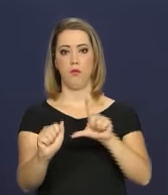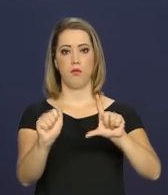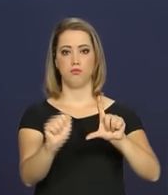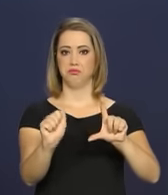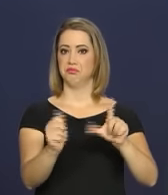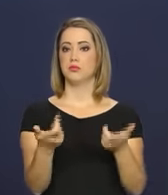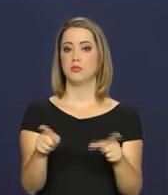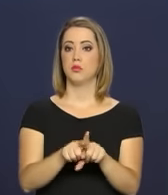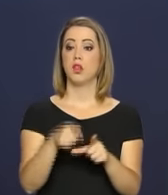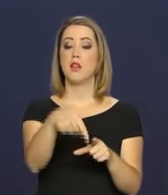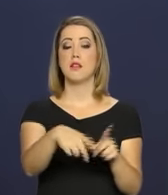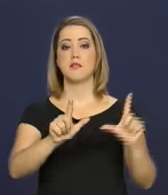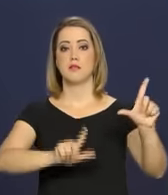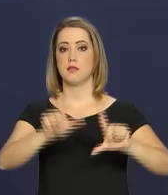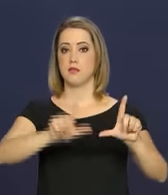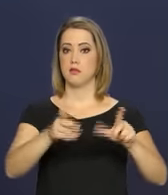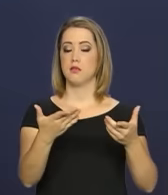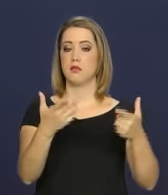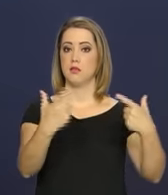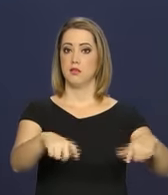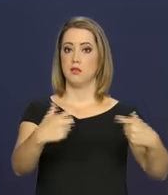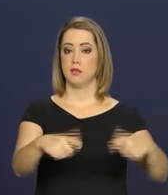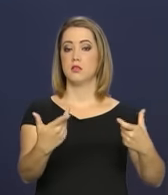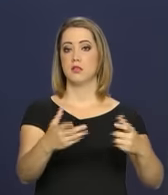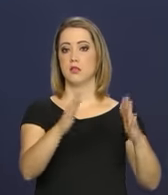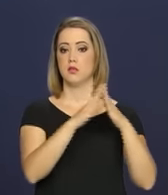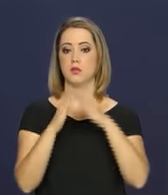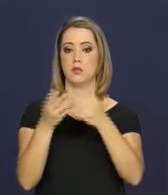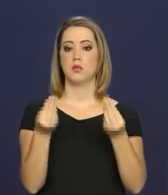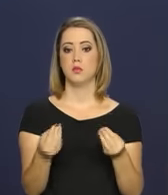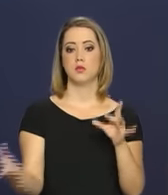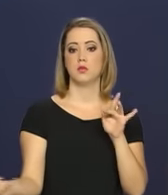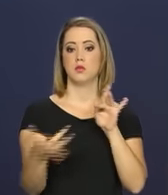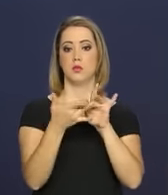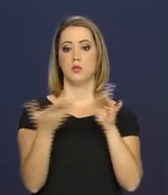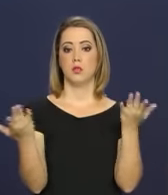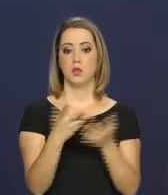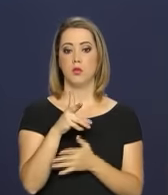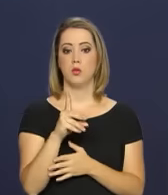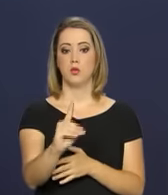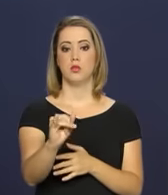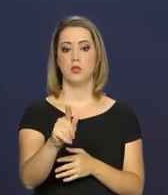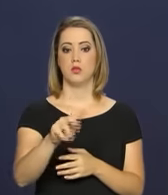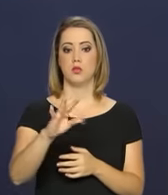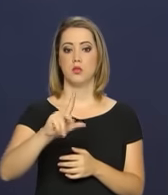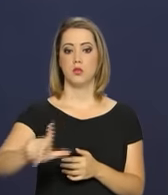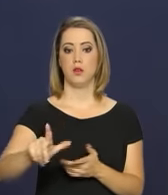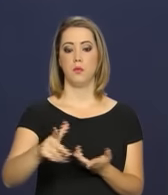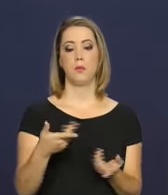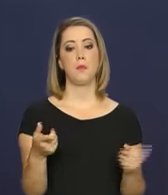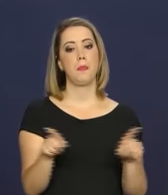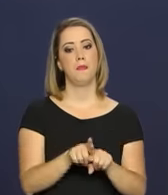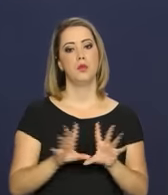domicílios eles têm que se enquadrar nesse novo processo de desligamento porque quando ocorrer eles não